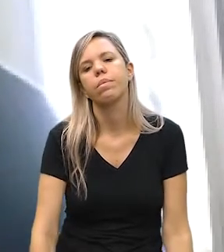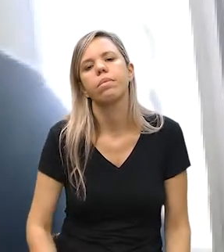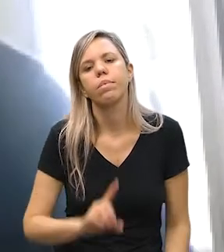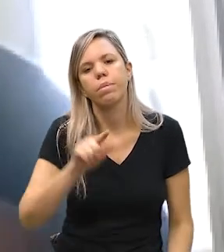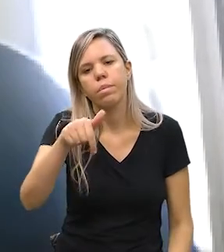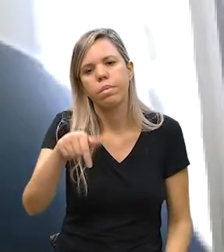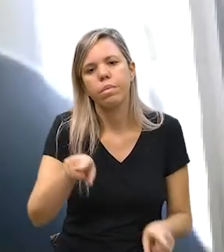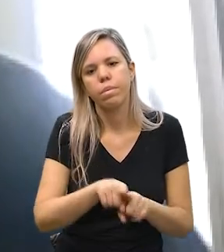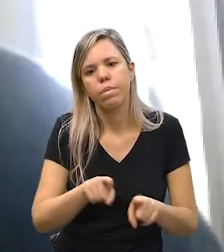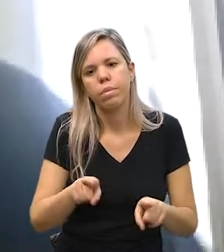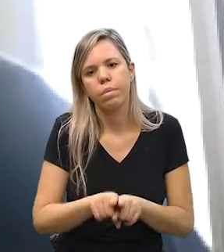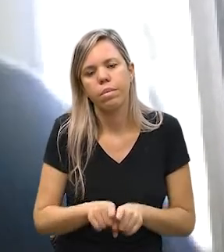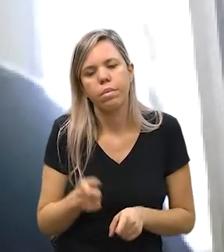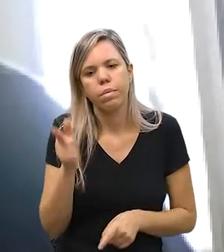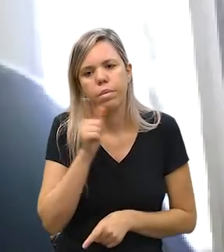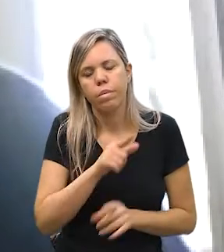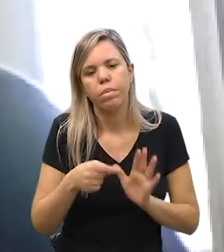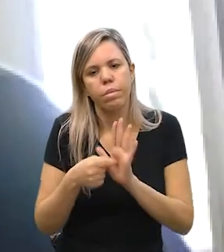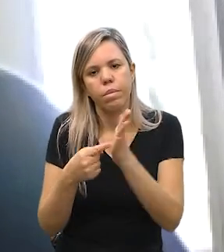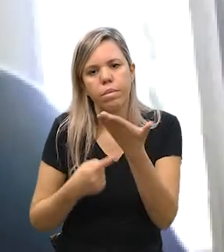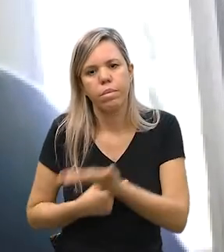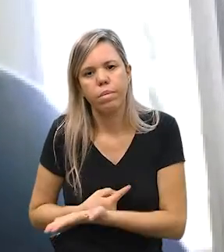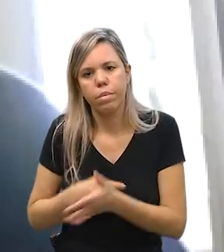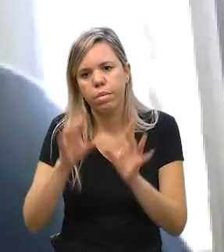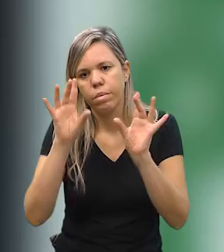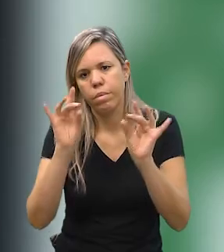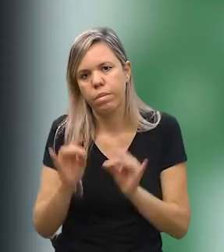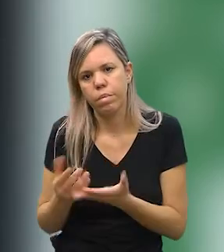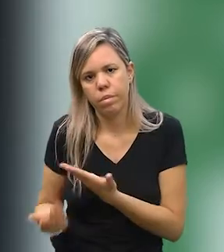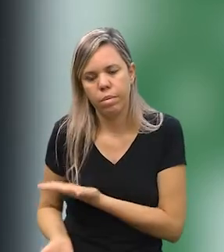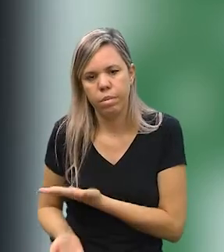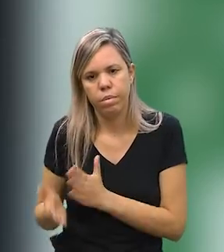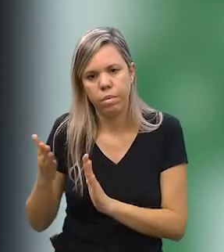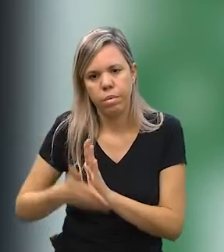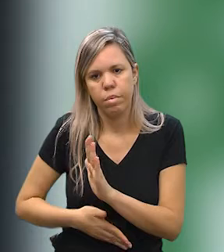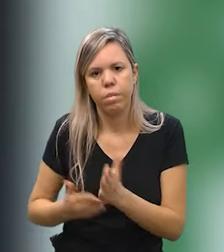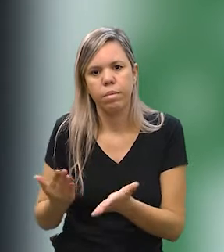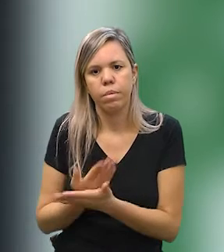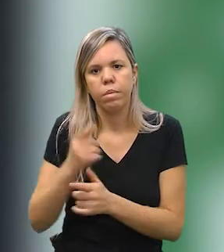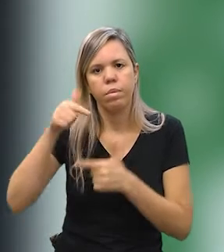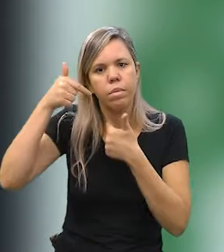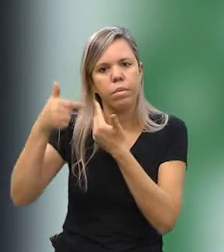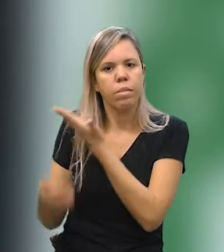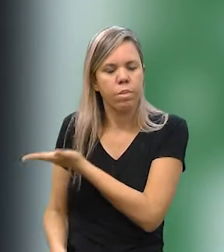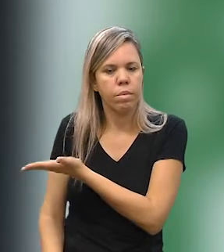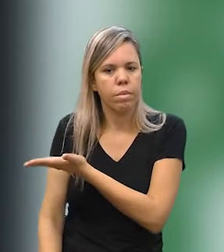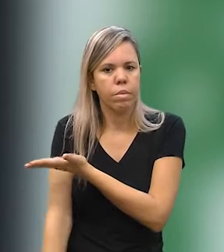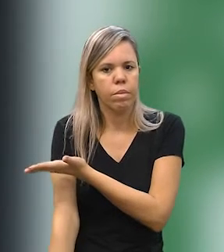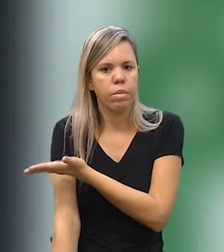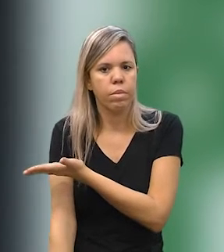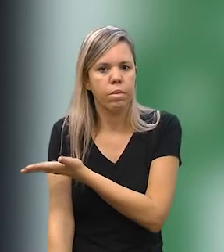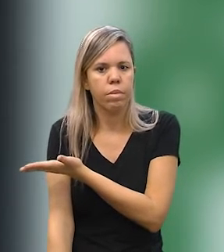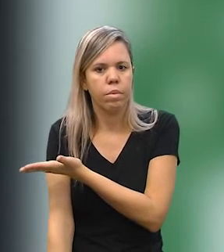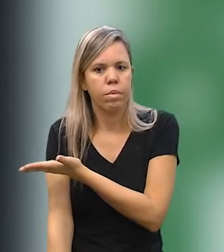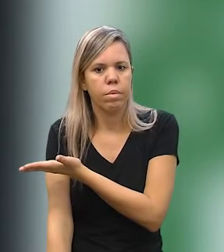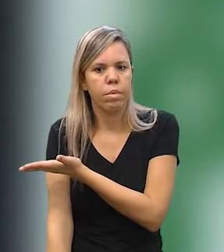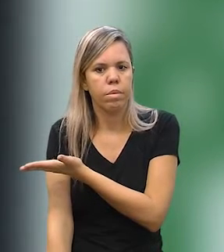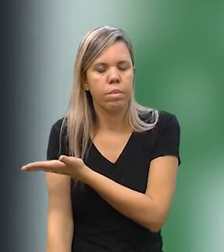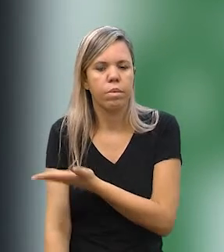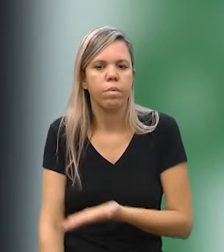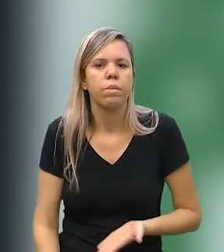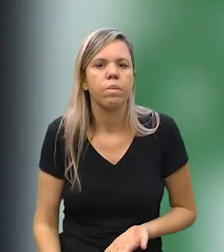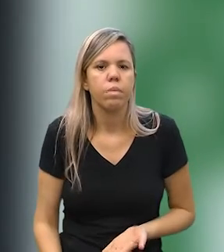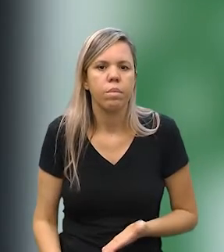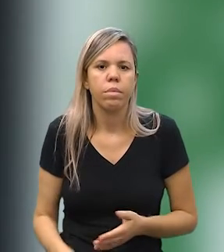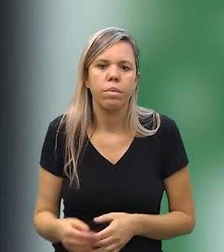Depois, se você conseguir mostrar aí em detalhes, a capa do livro tem um personagem, né? E esse personagem